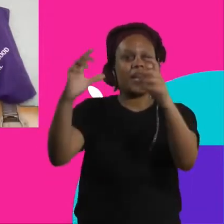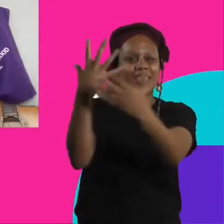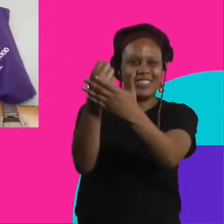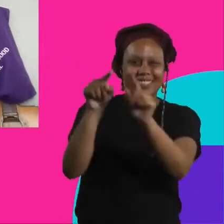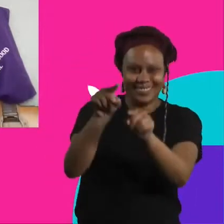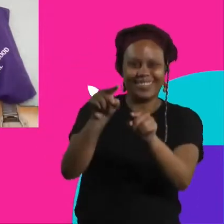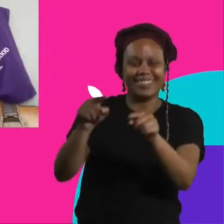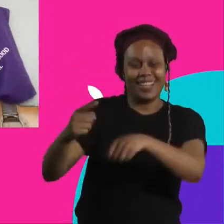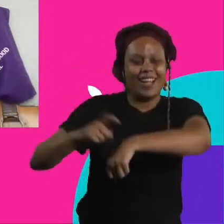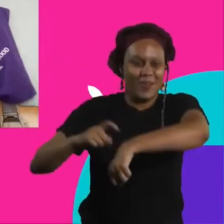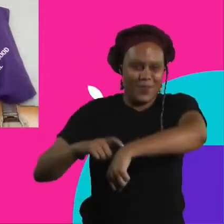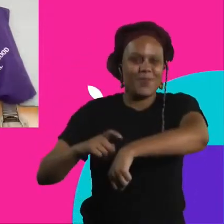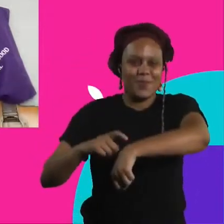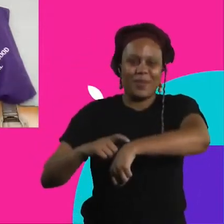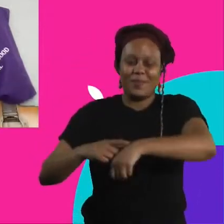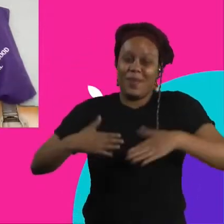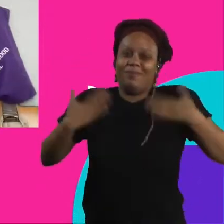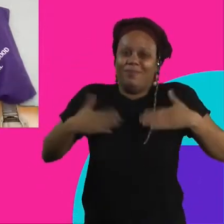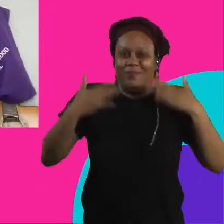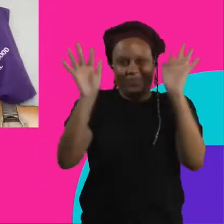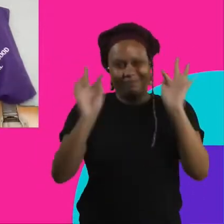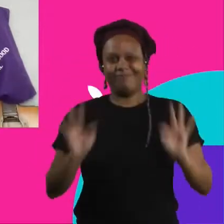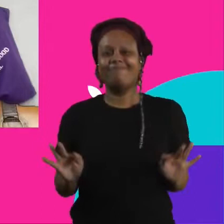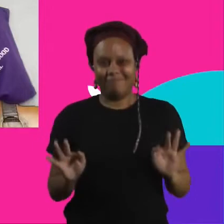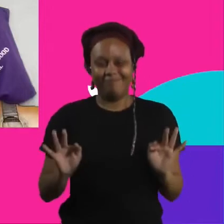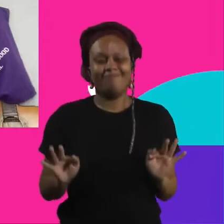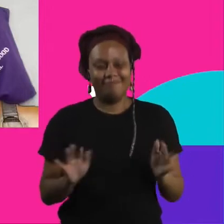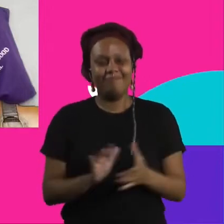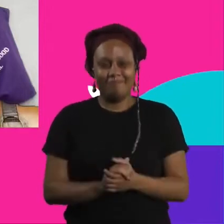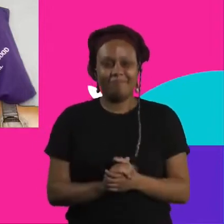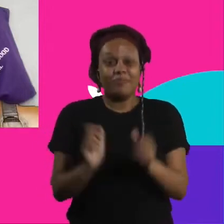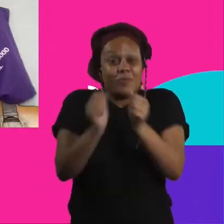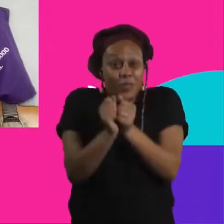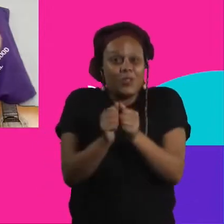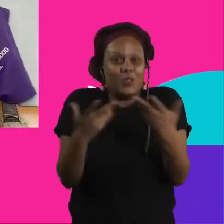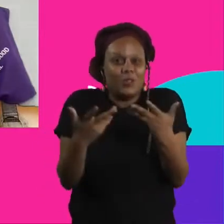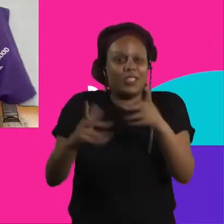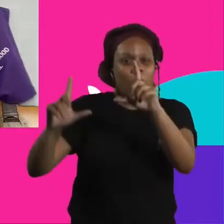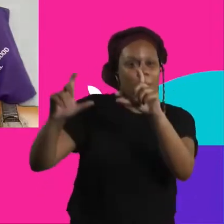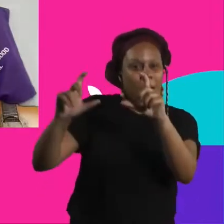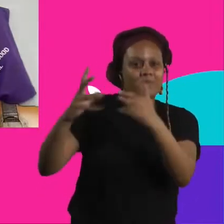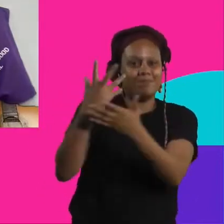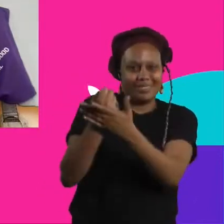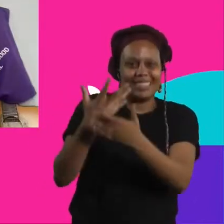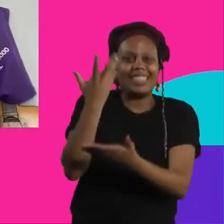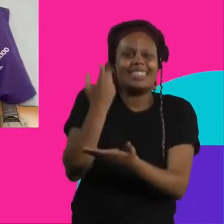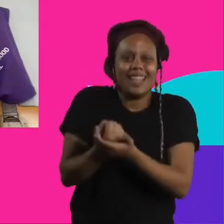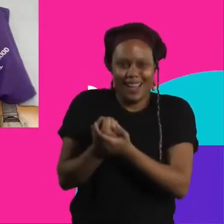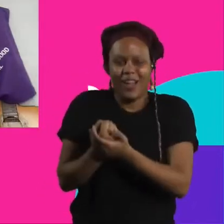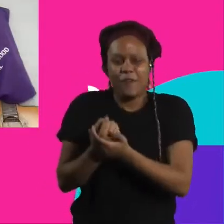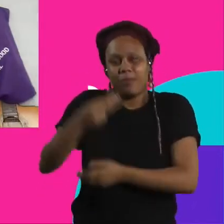lembrança uma alegria tão grande para a gente poder estar junto aqui. Então, fiz questão de fazer esse registro aqui